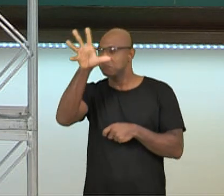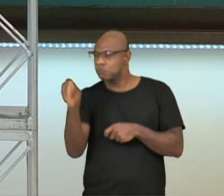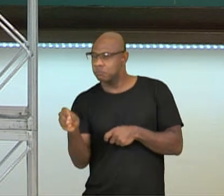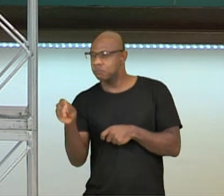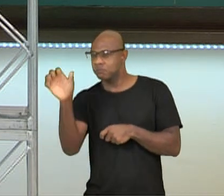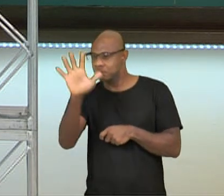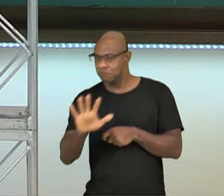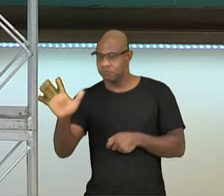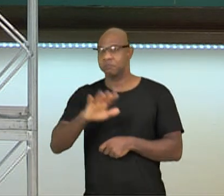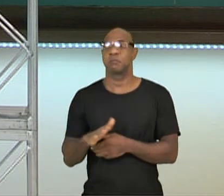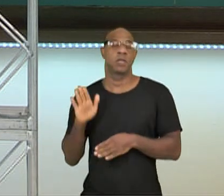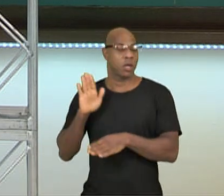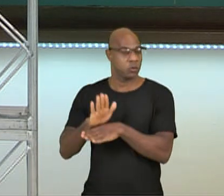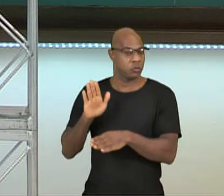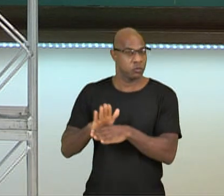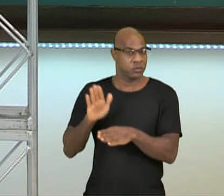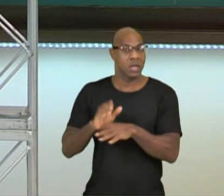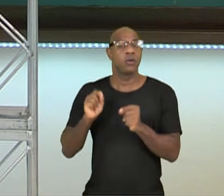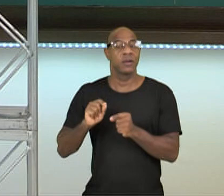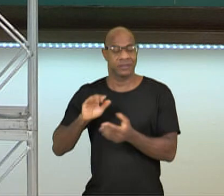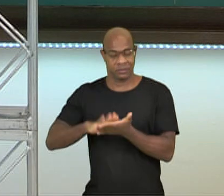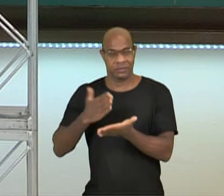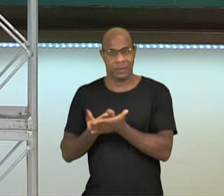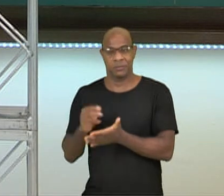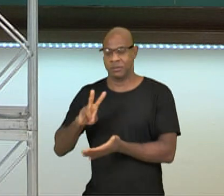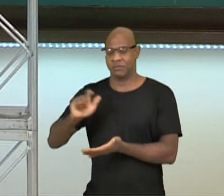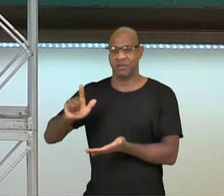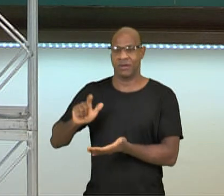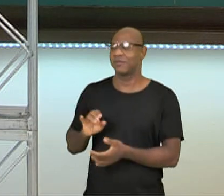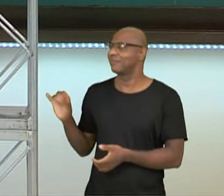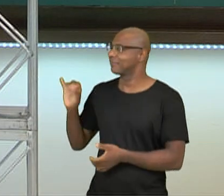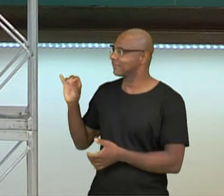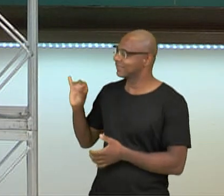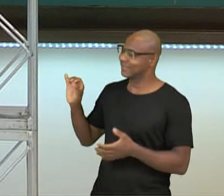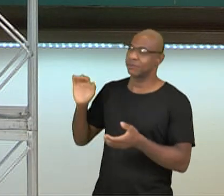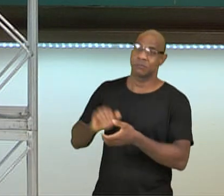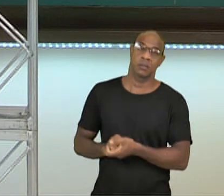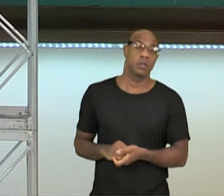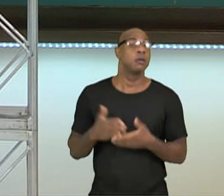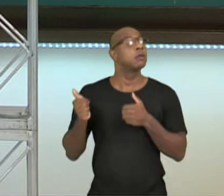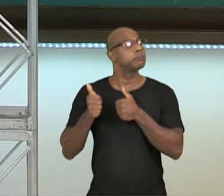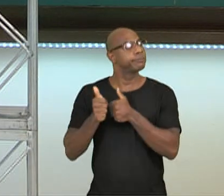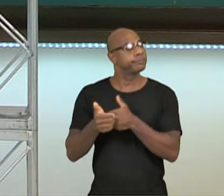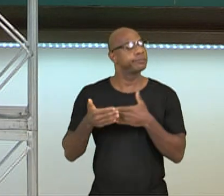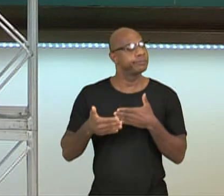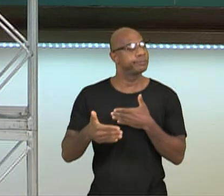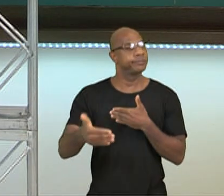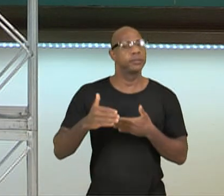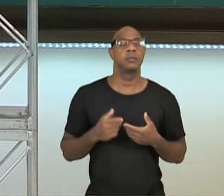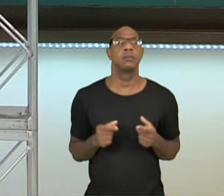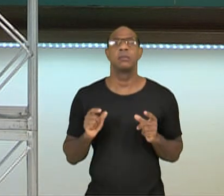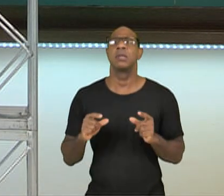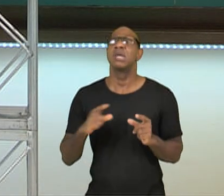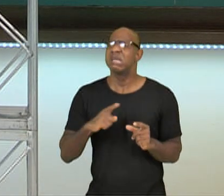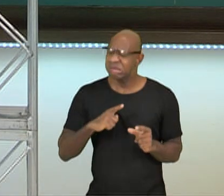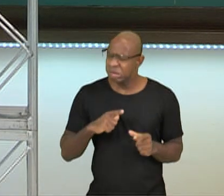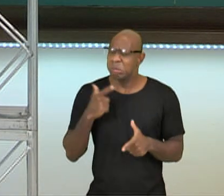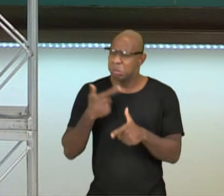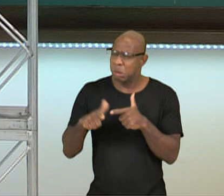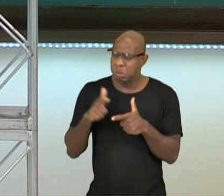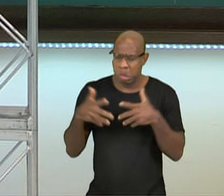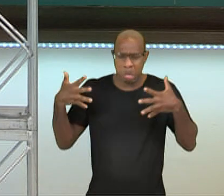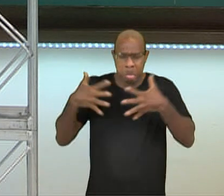nessa aula, tá aqui o Val. Oi, Val! Então, vamos dar sequência. Existem